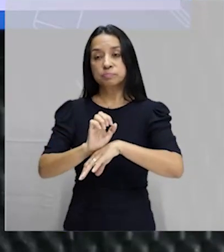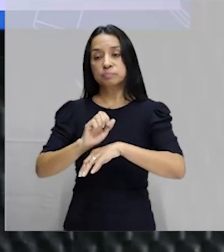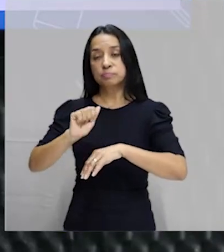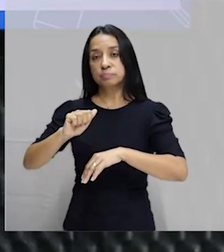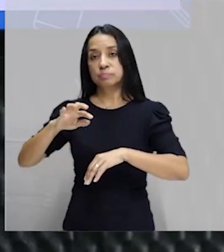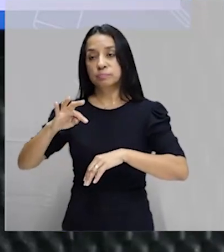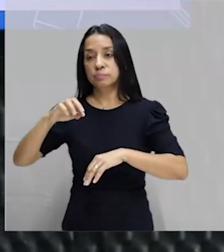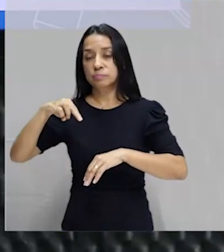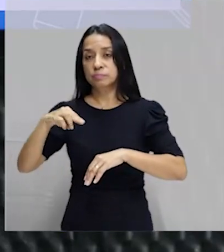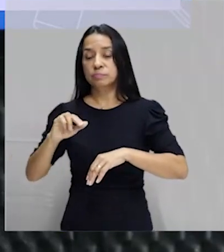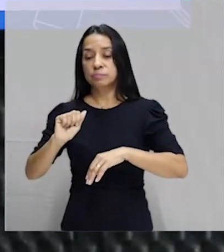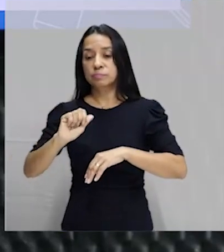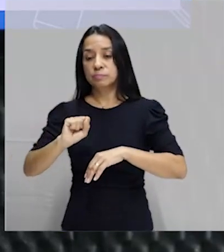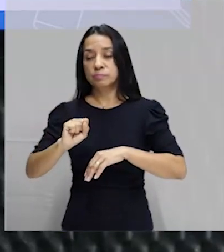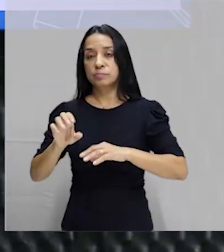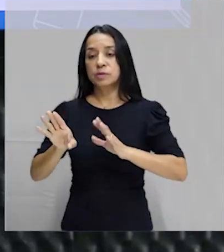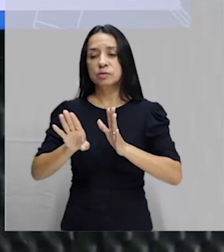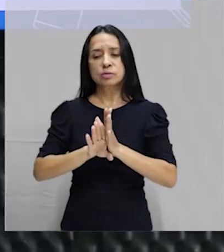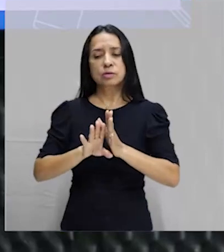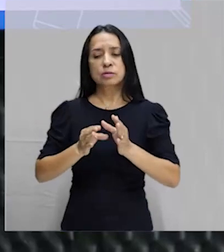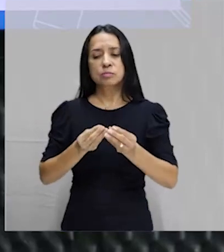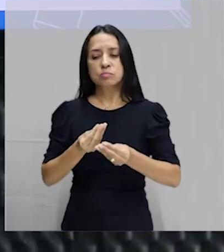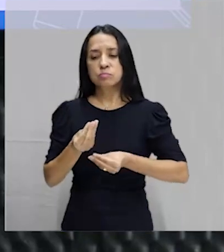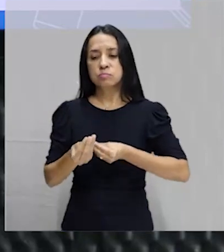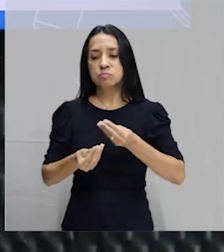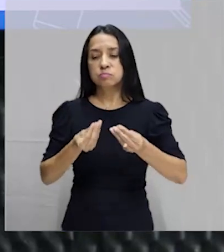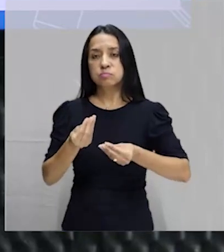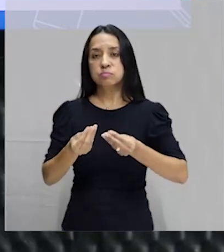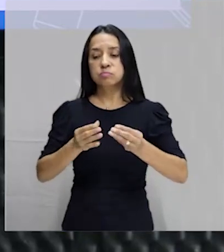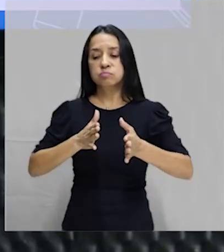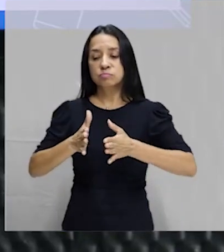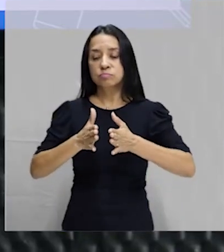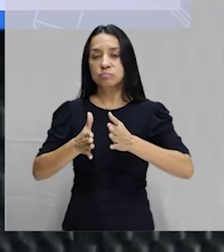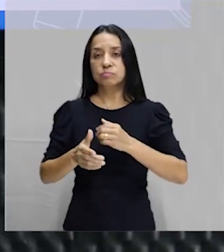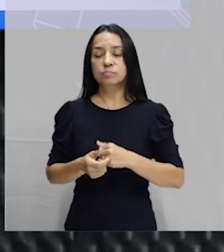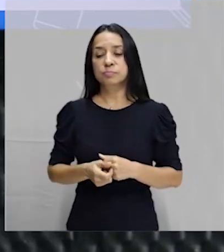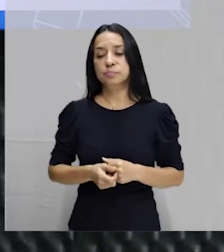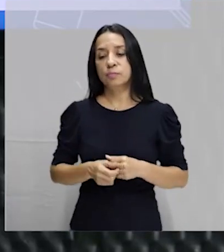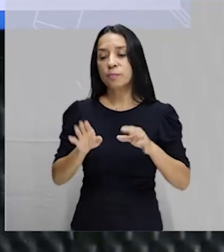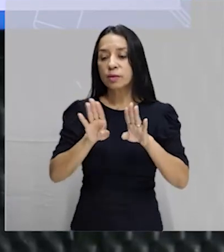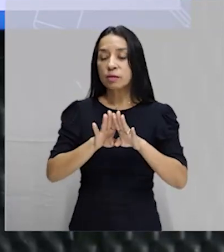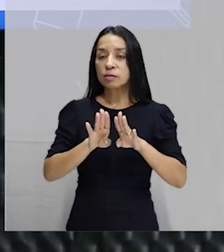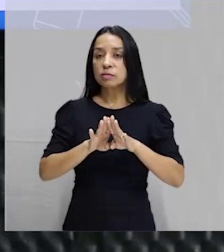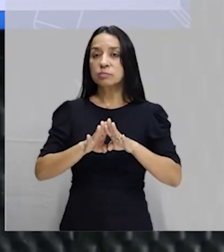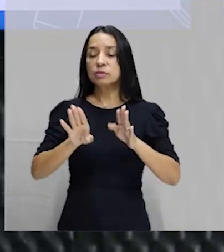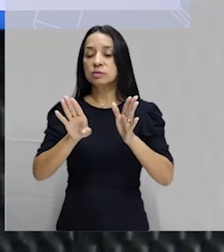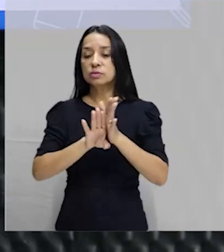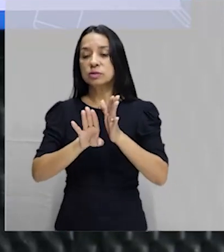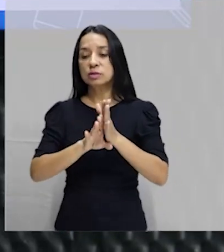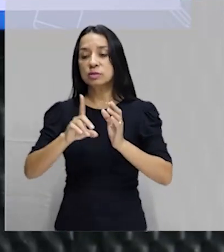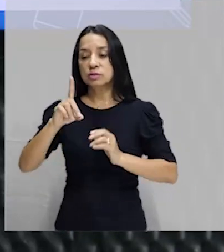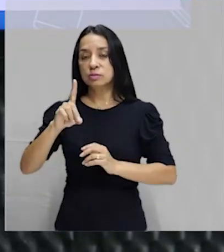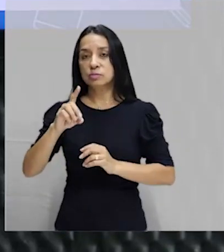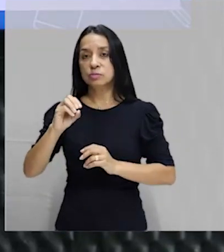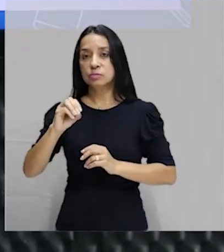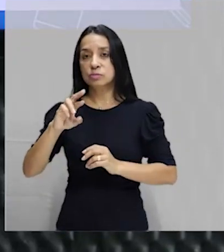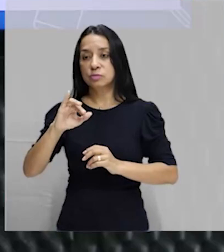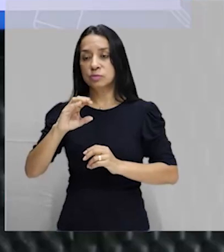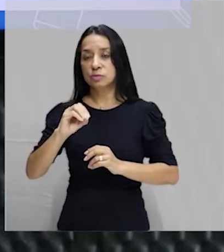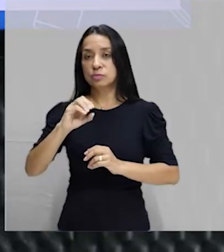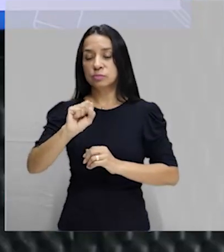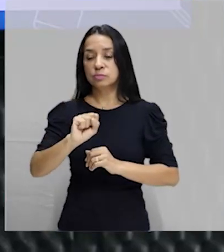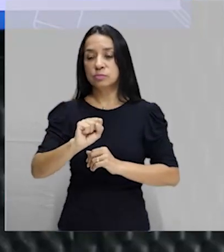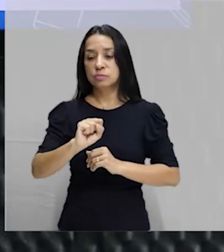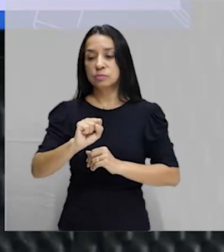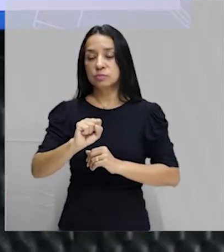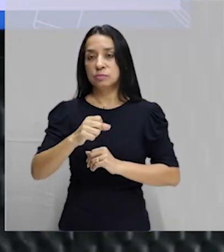Atenas, os jônios estão chegando nessa fase. Essa fase também foi uma fase da chegada dos dórios. Os